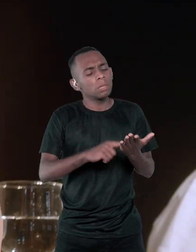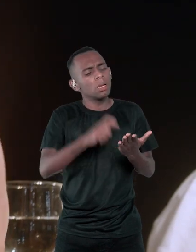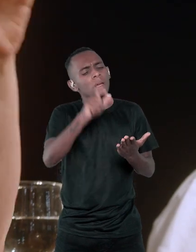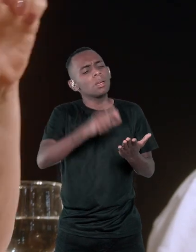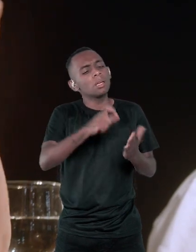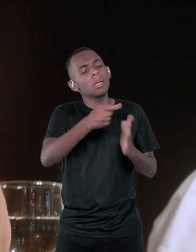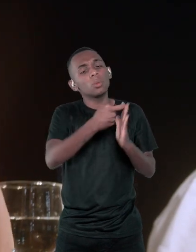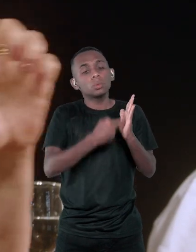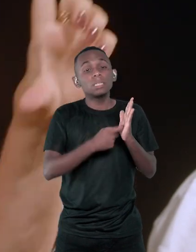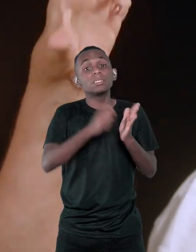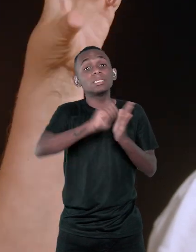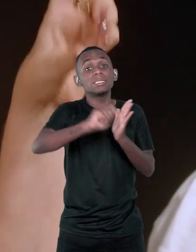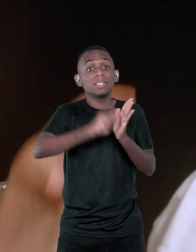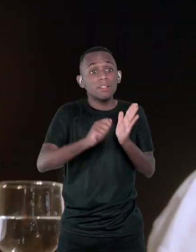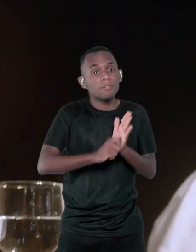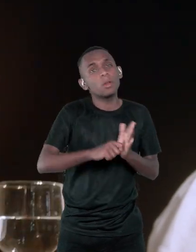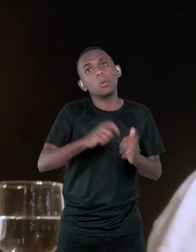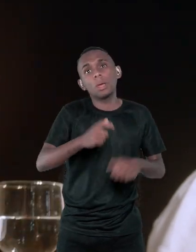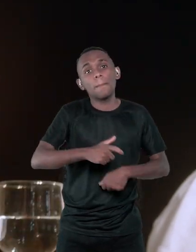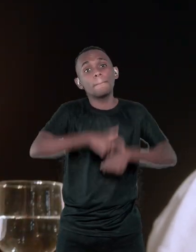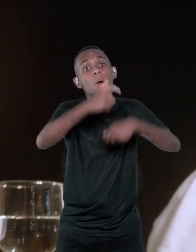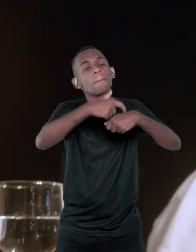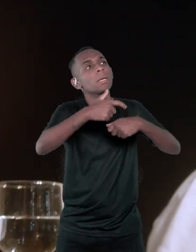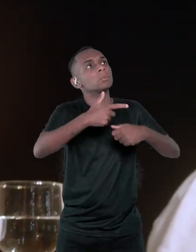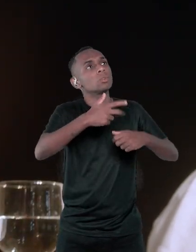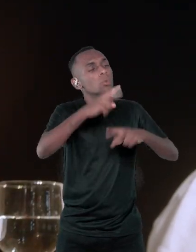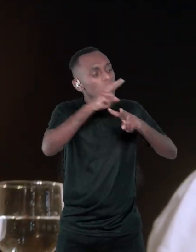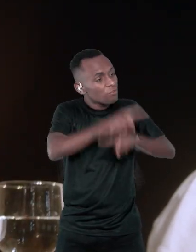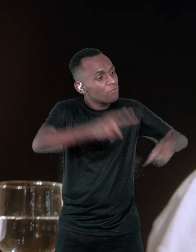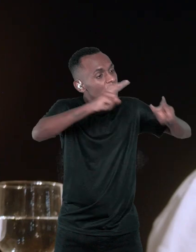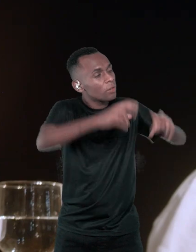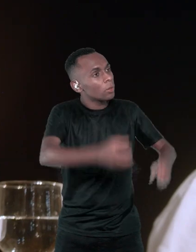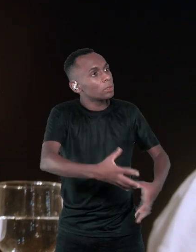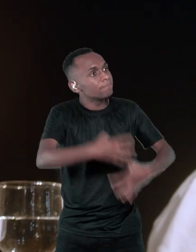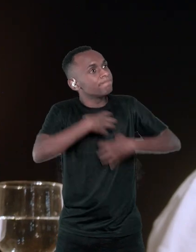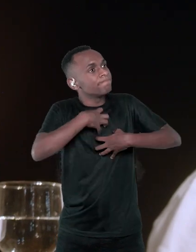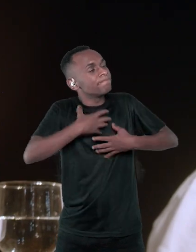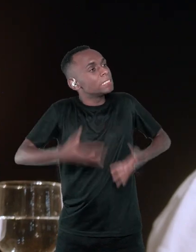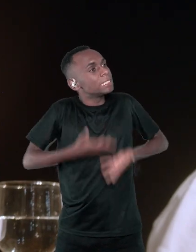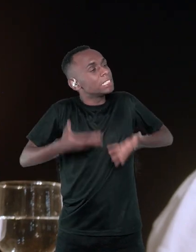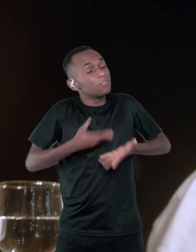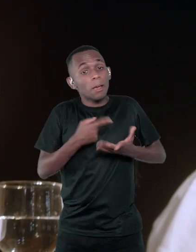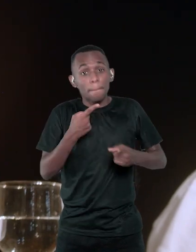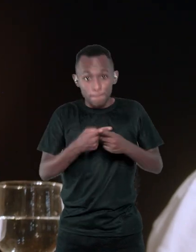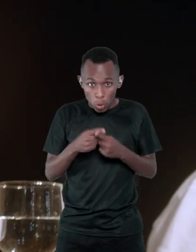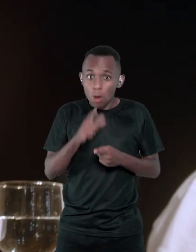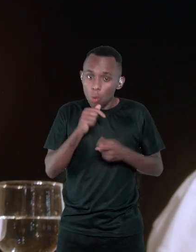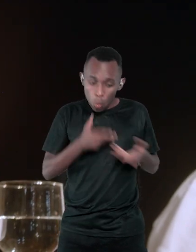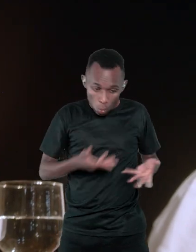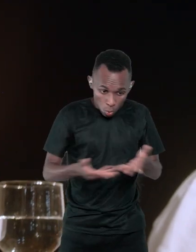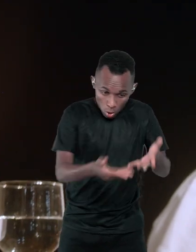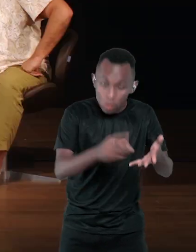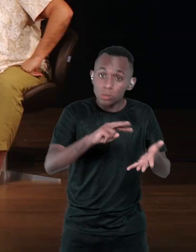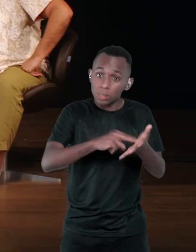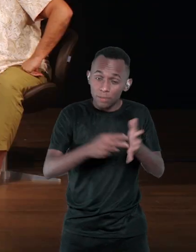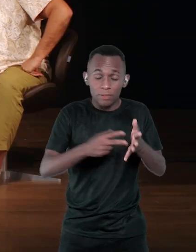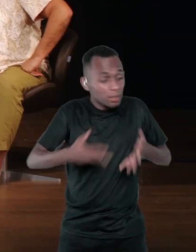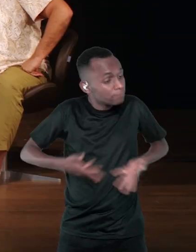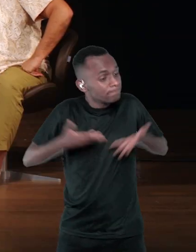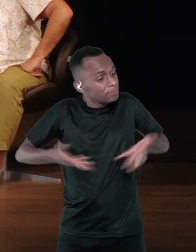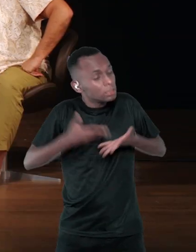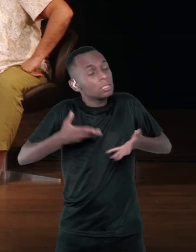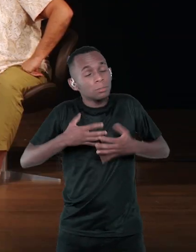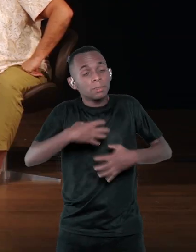e em que momento daquele rio aquilo foi fonte de inspiração. Porque os rios eles são e foram fontes de